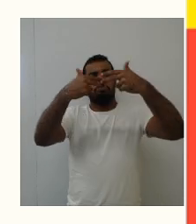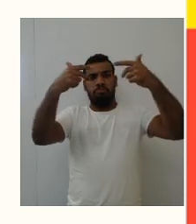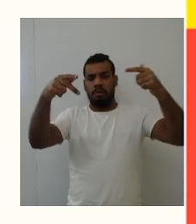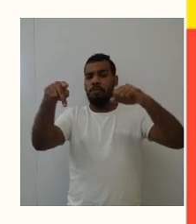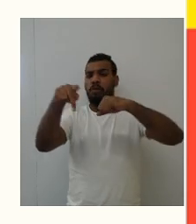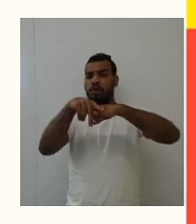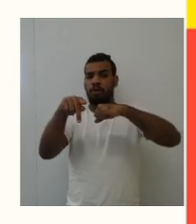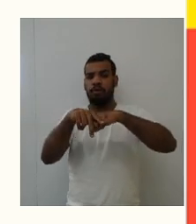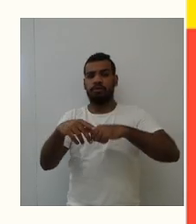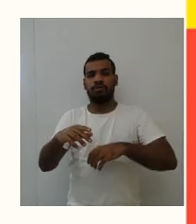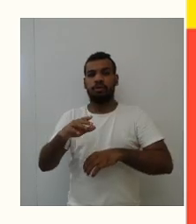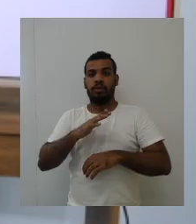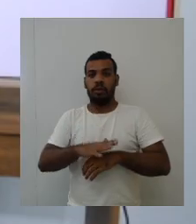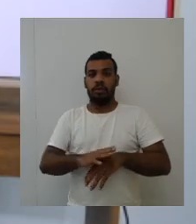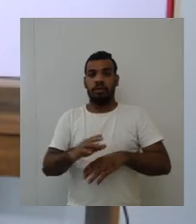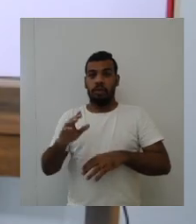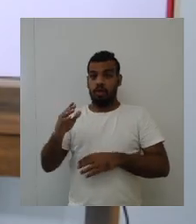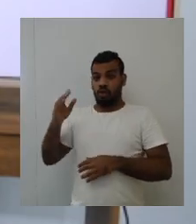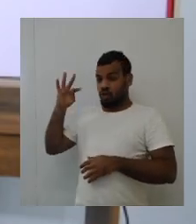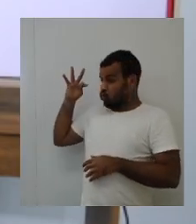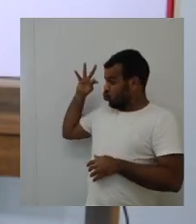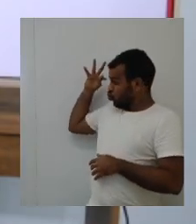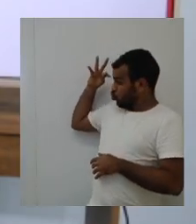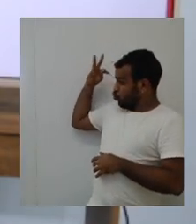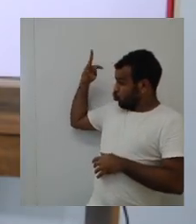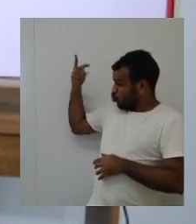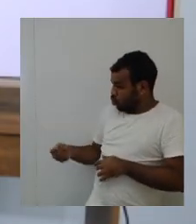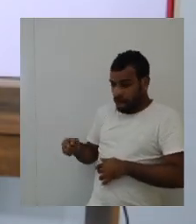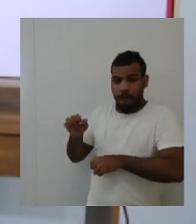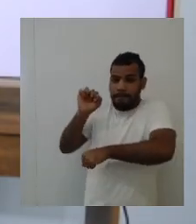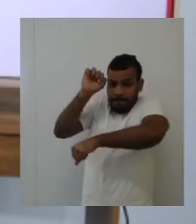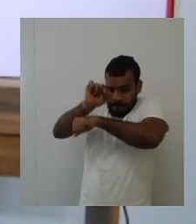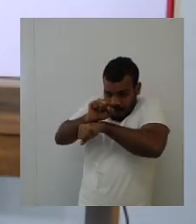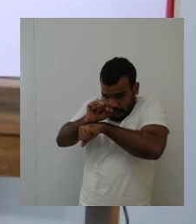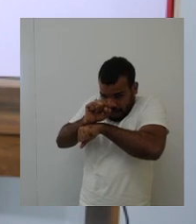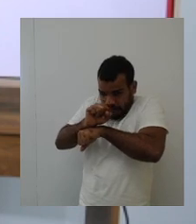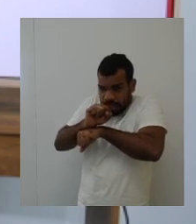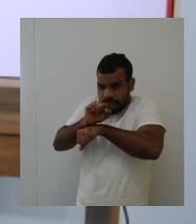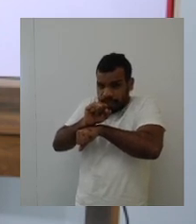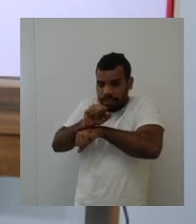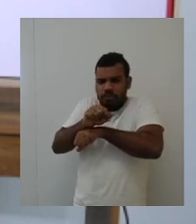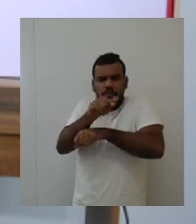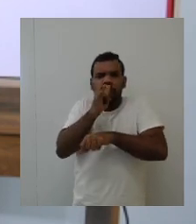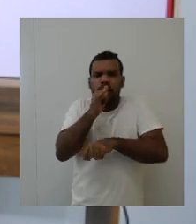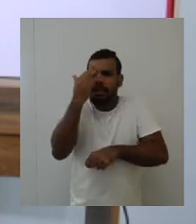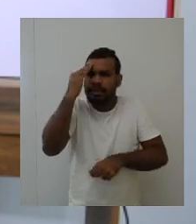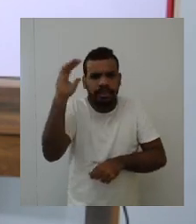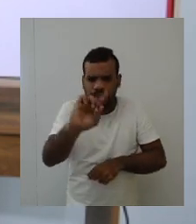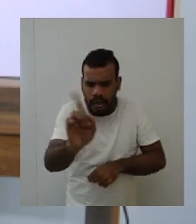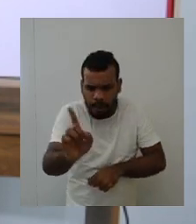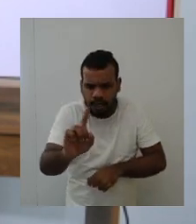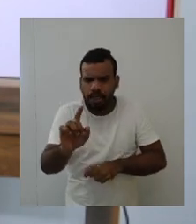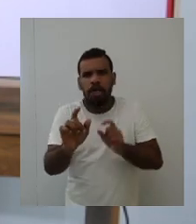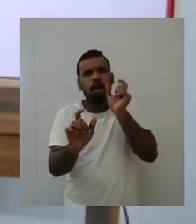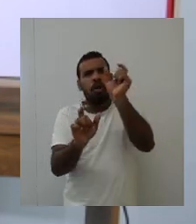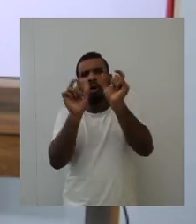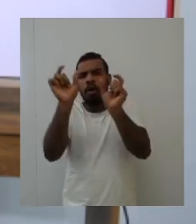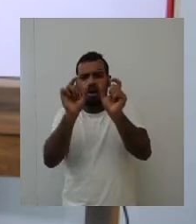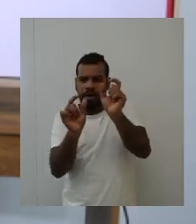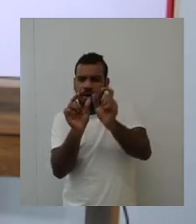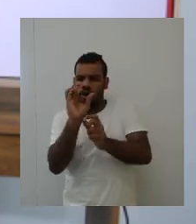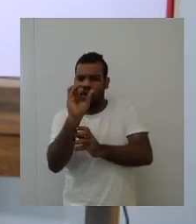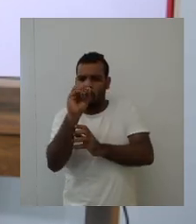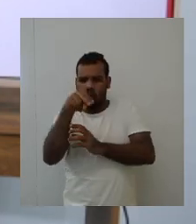dizer para tudo, né? Dá uma pausa se você não sabe o que são conjunções,